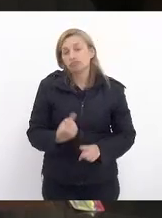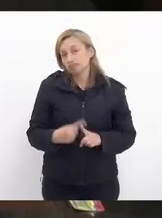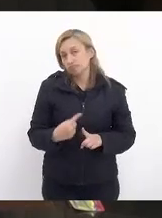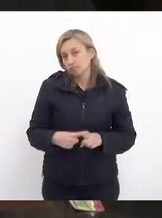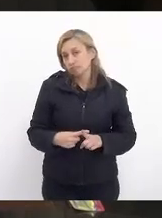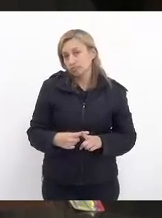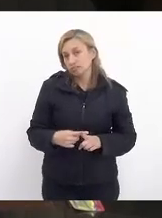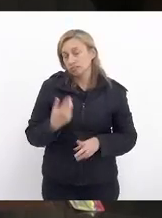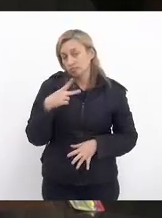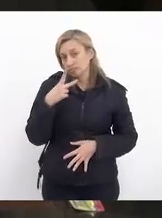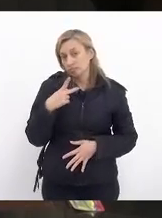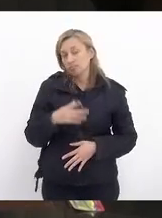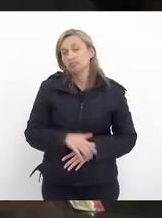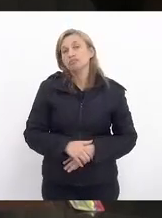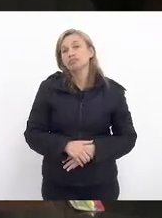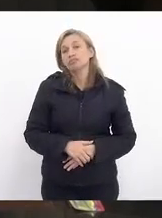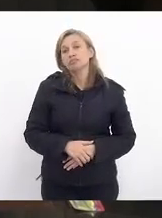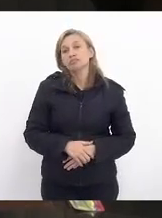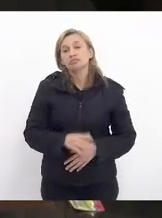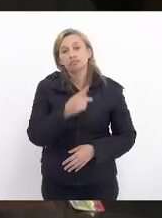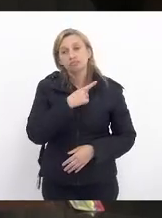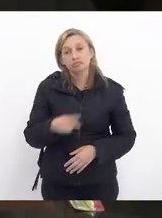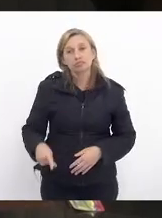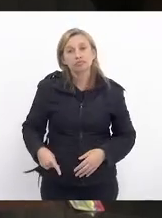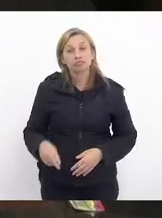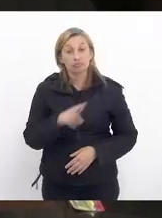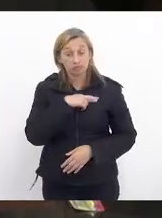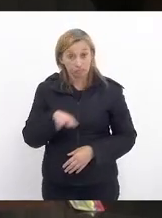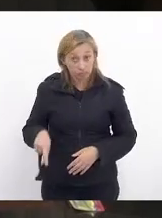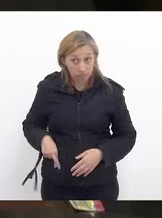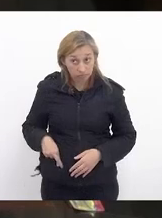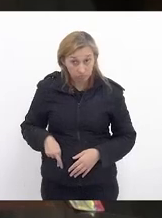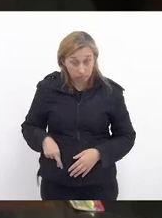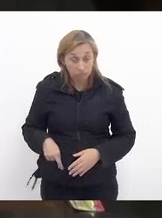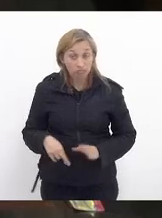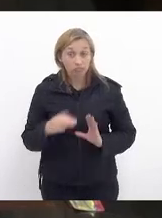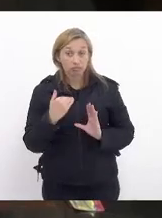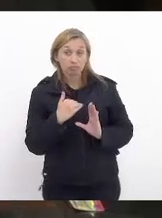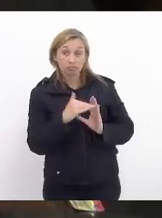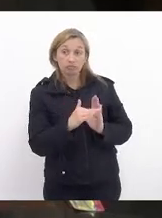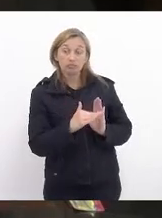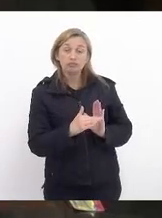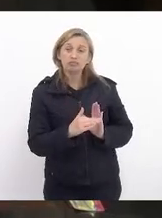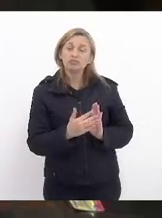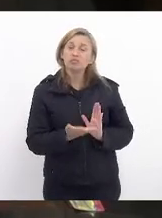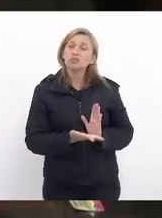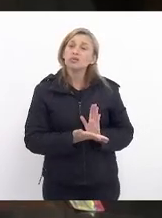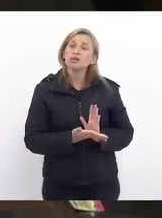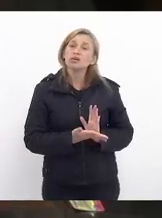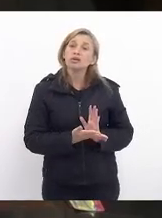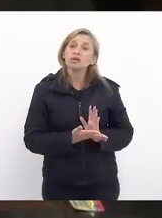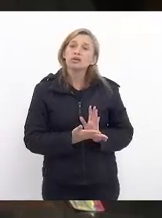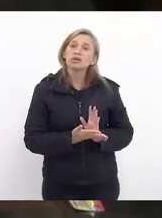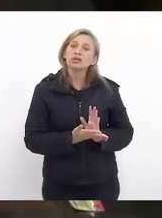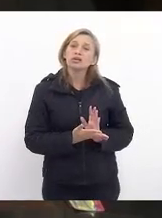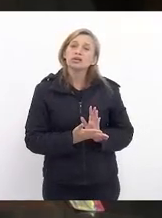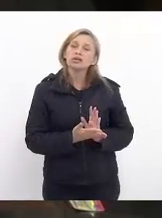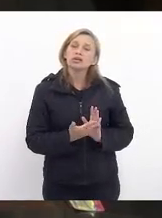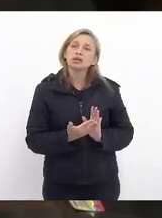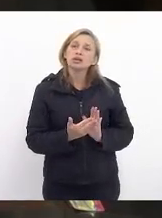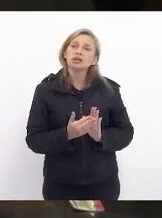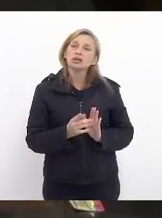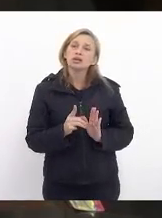porque foi editado pelo presidente da república foi editada pelo presidente da república uma Medida